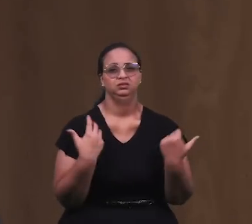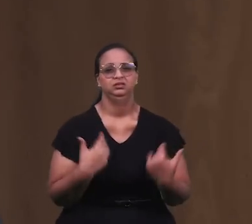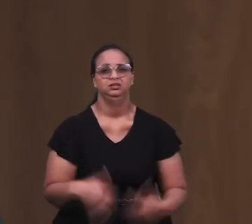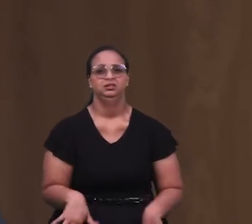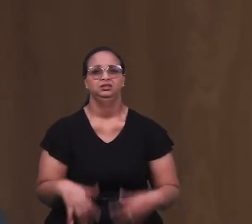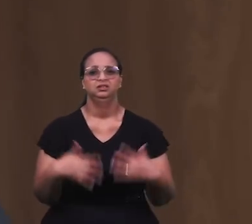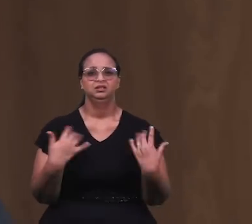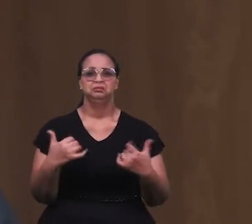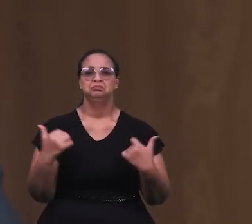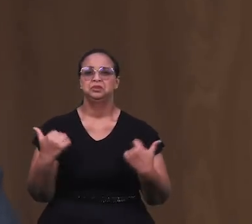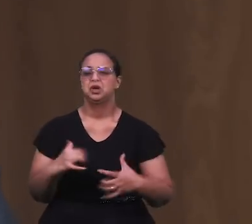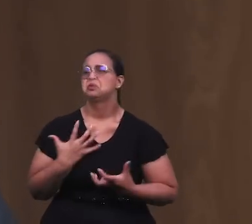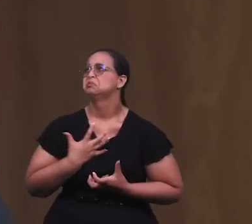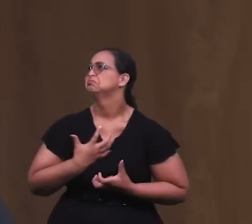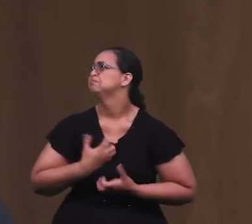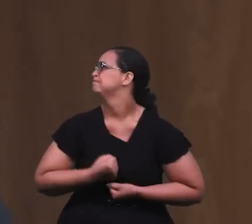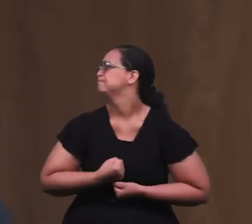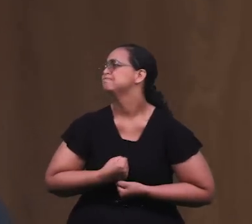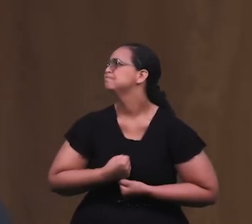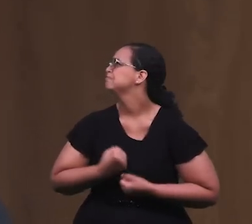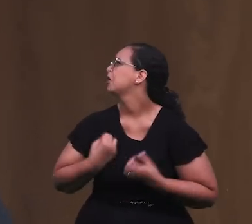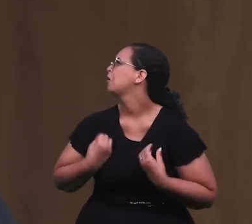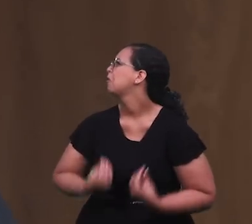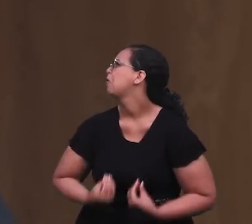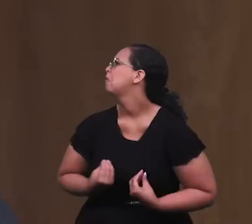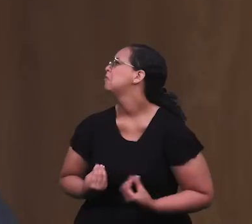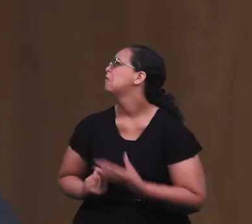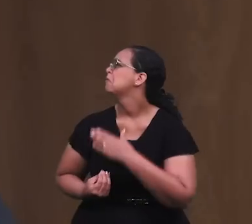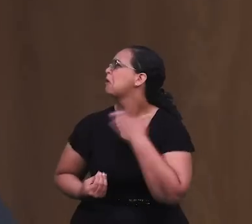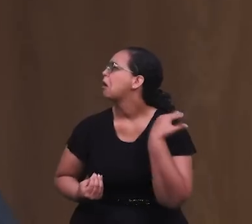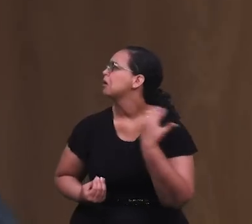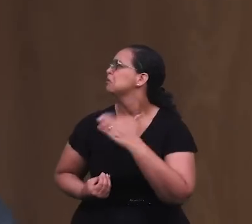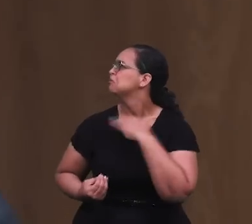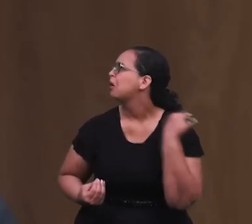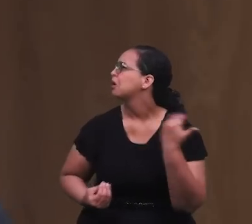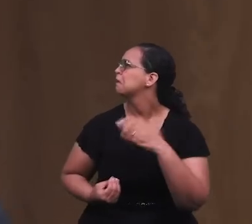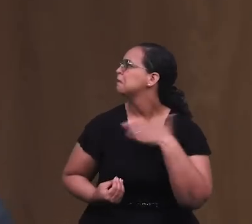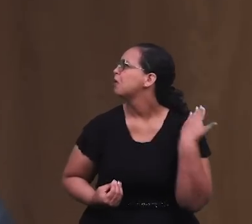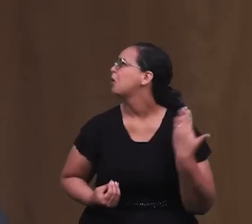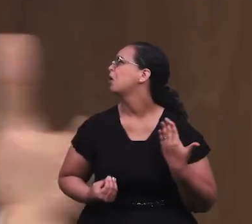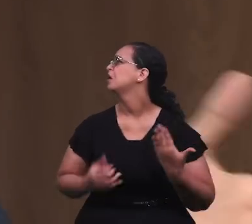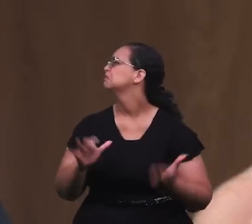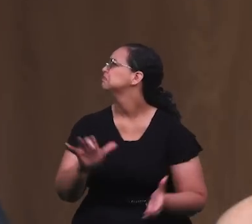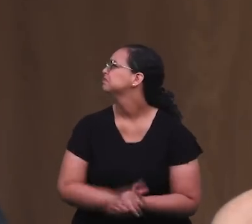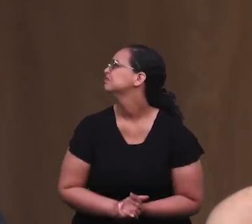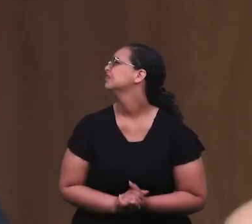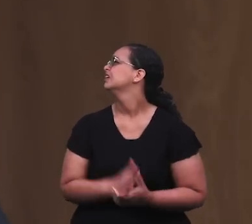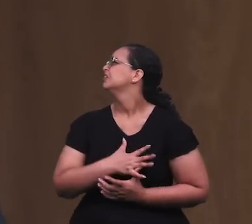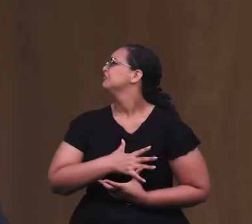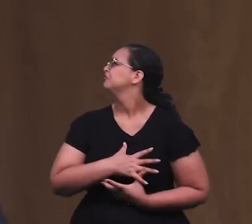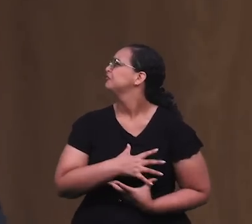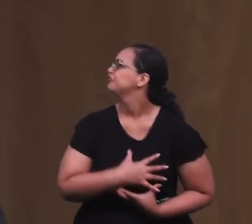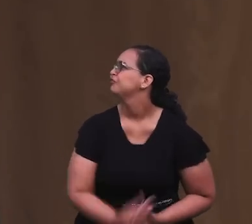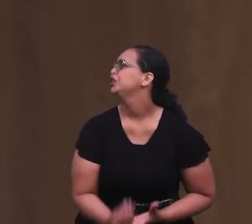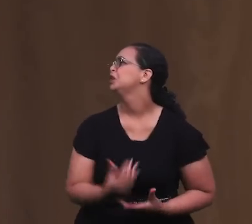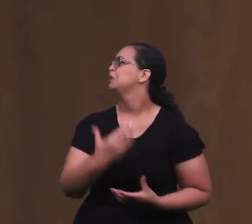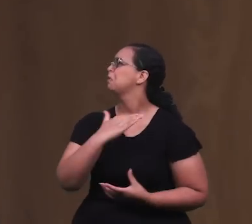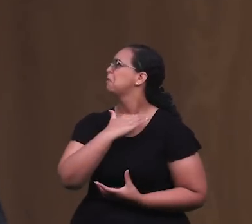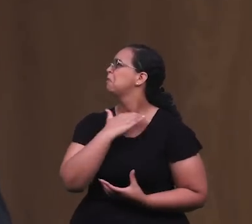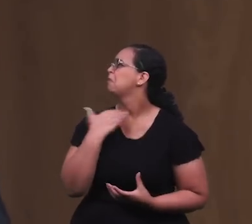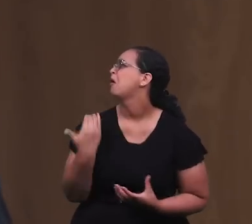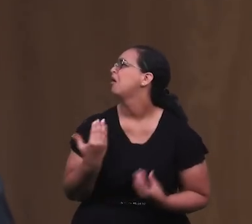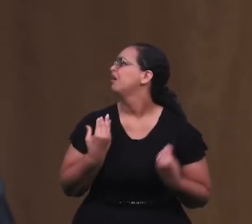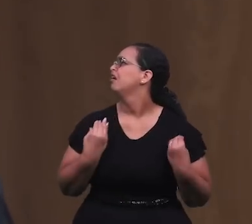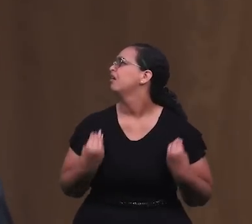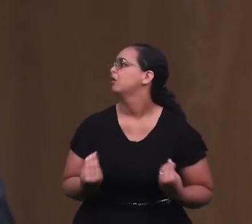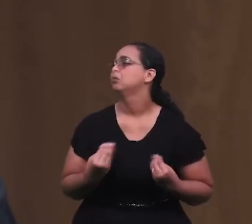de todas, ela estava magoada com o Senhor. Ela estava magoada com o Senhor, um Deus perfeito, que é o Deus que nós servimos.